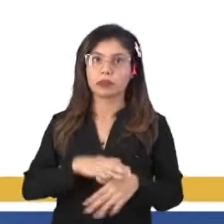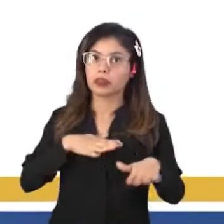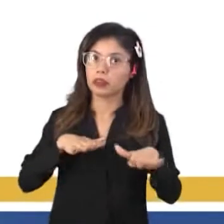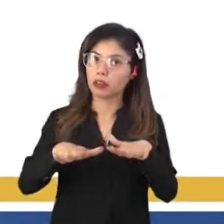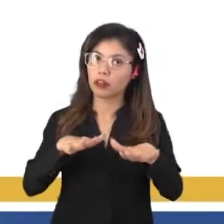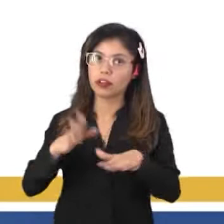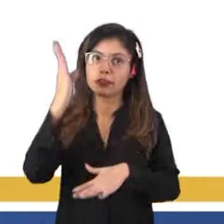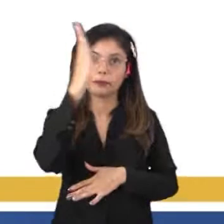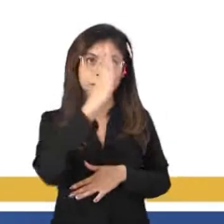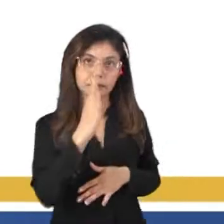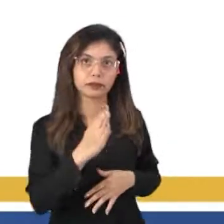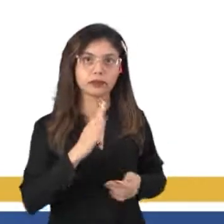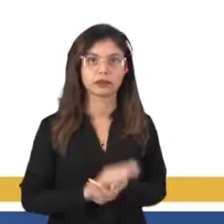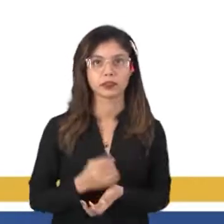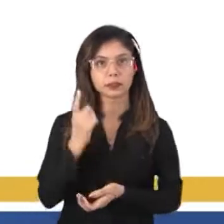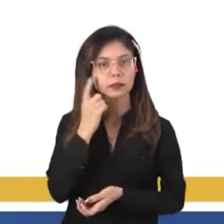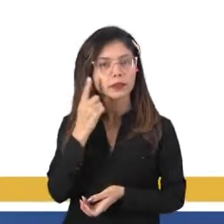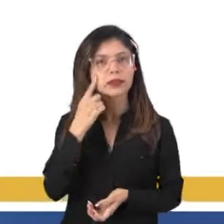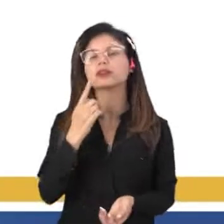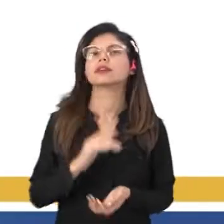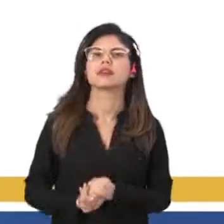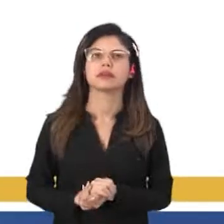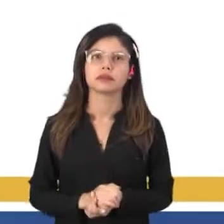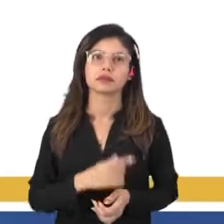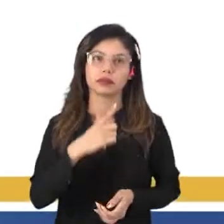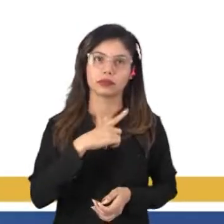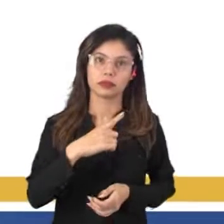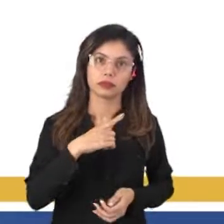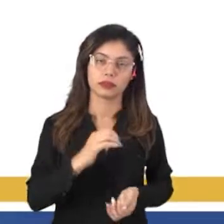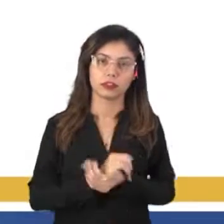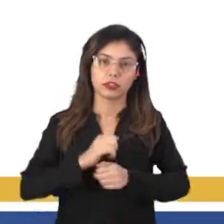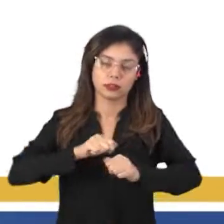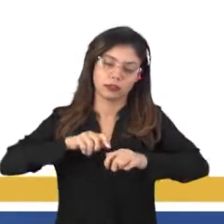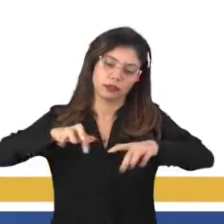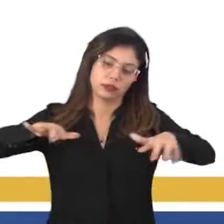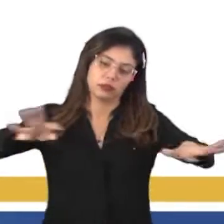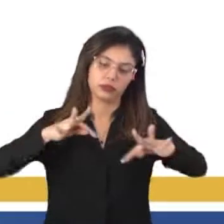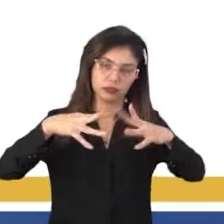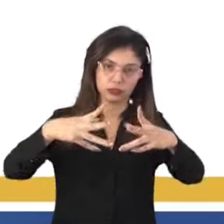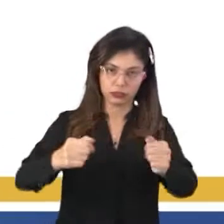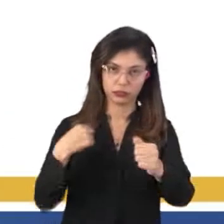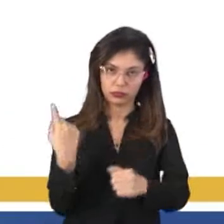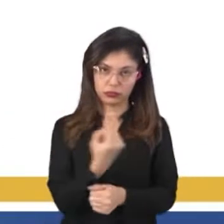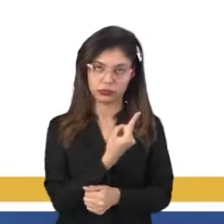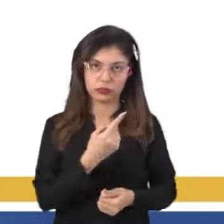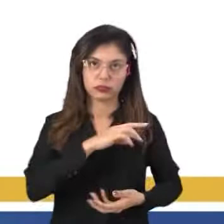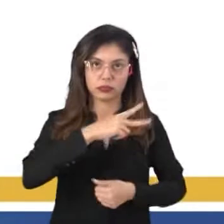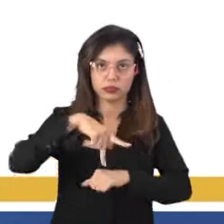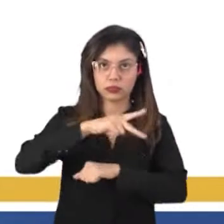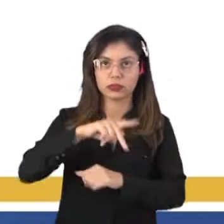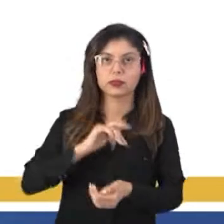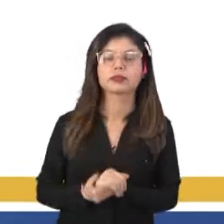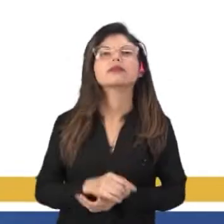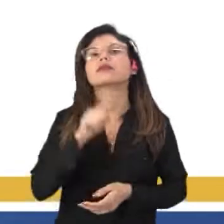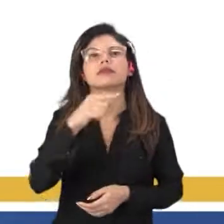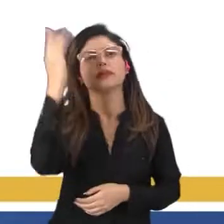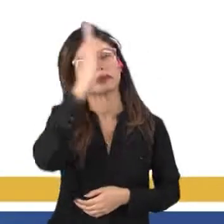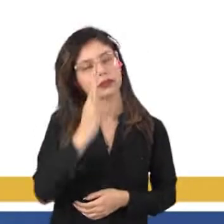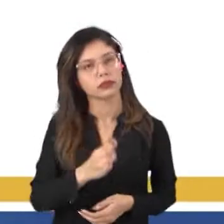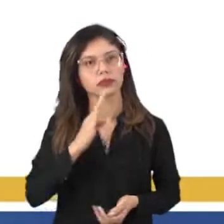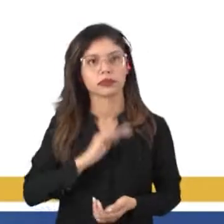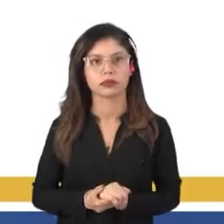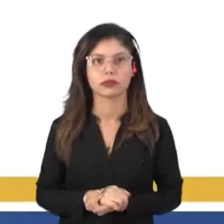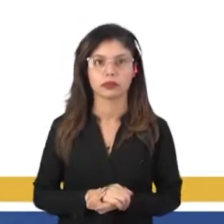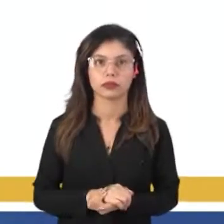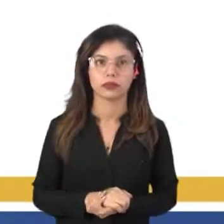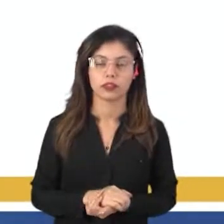e o Brasil, né? A gente tem que pensar que as placas tectônicas, elas estão espalhadas sobre todos os países. E aí o Brasil, ele